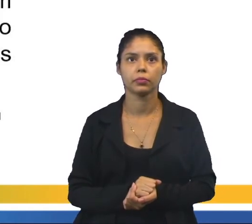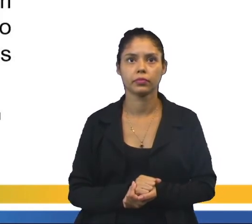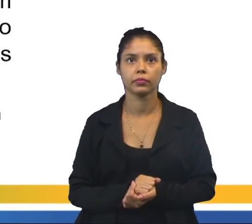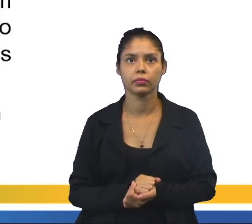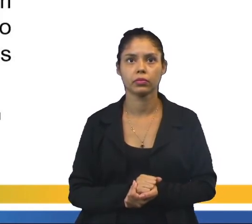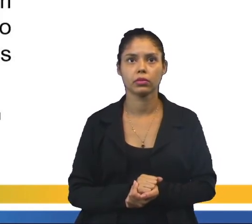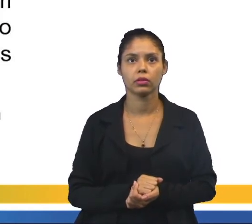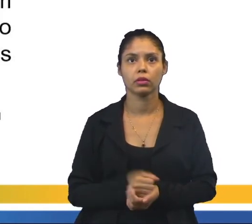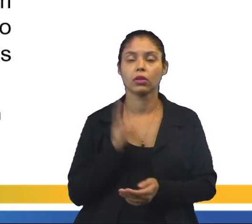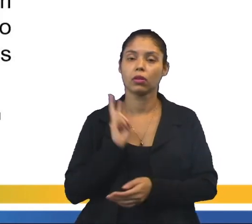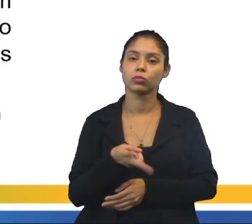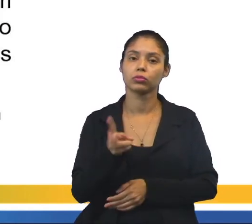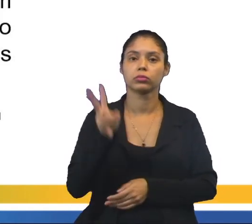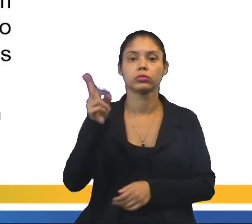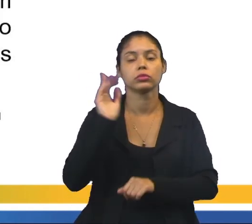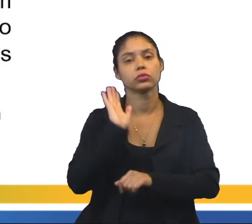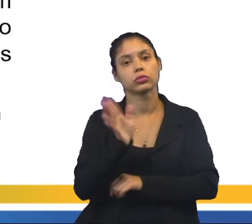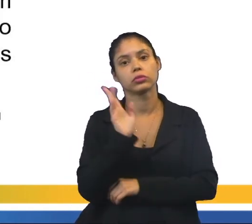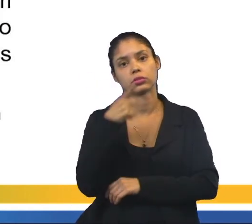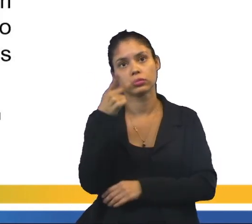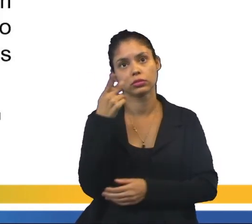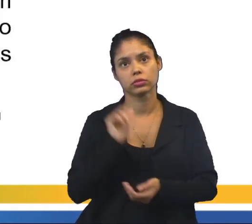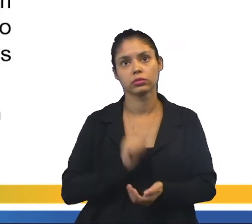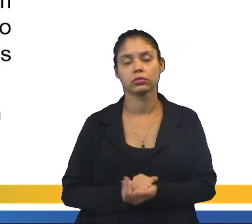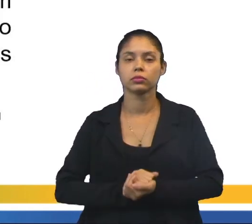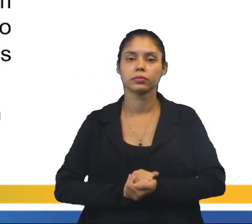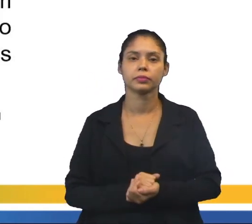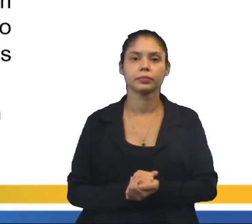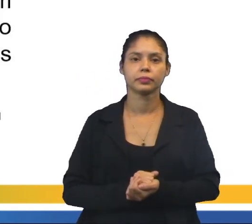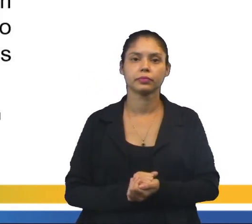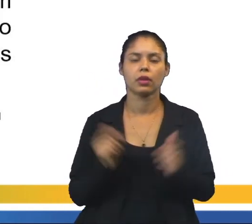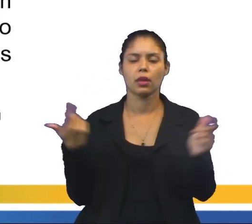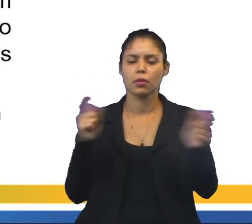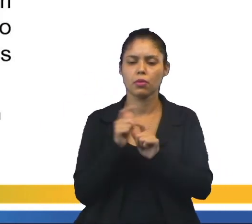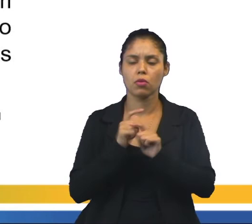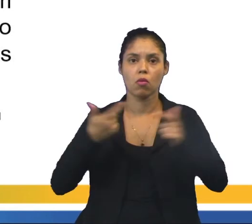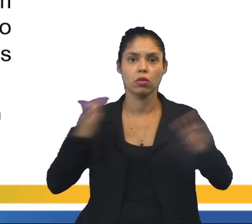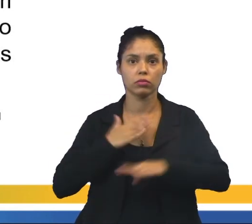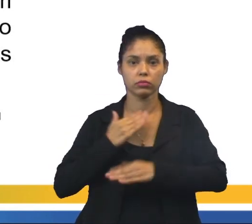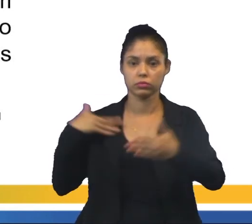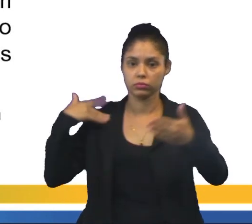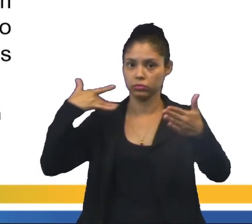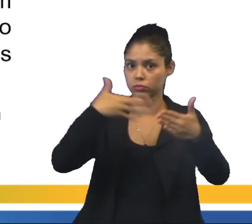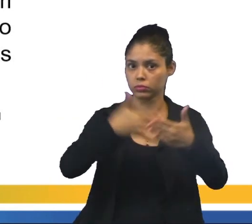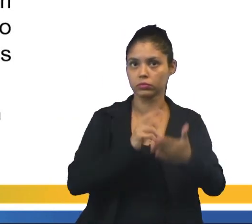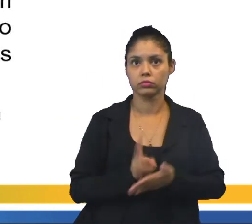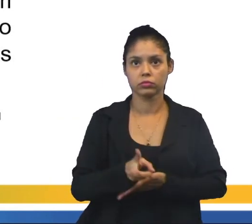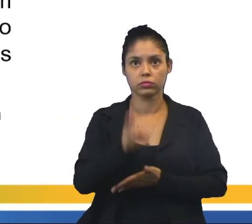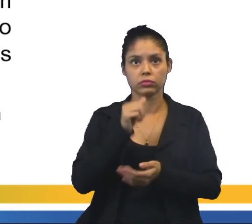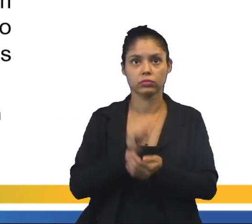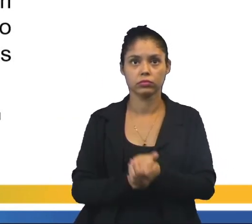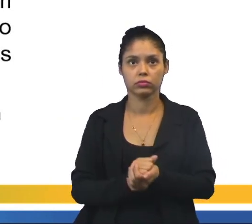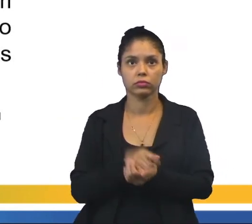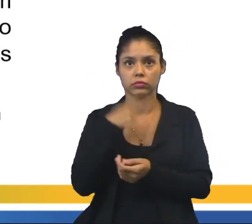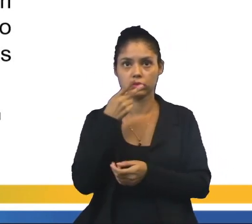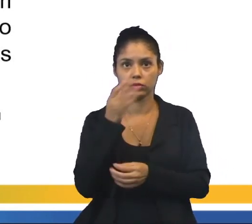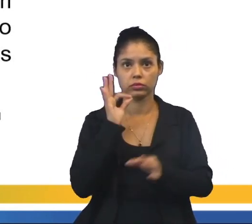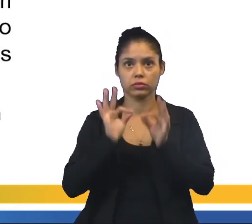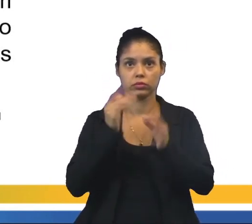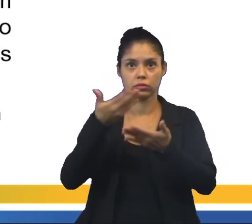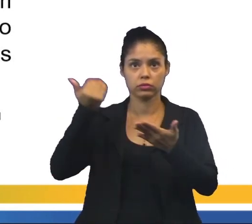E a duração, que eu falei já um pouquinho, que é de ser curto ou longo, né, quando eu canto uma nota bem longa,